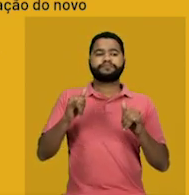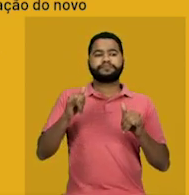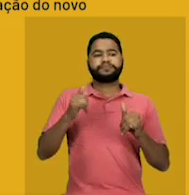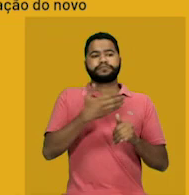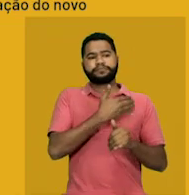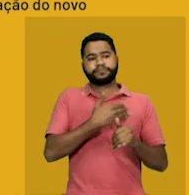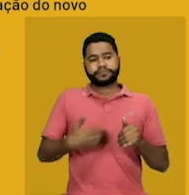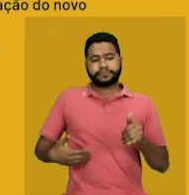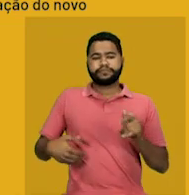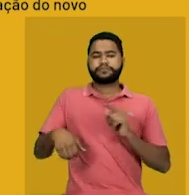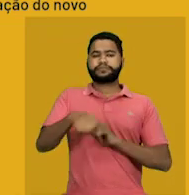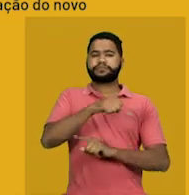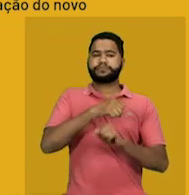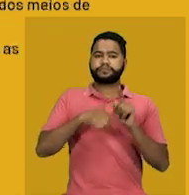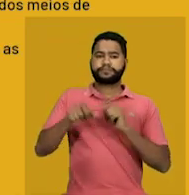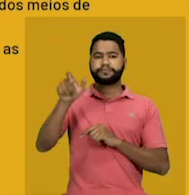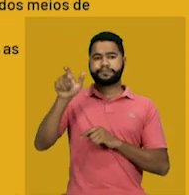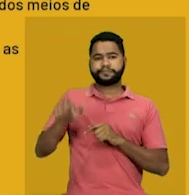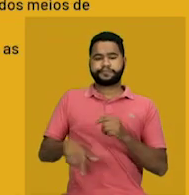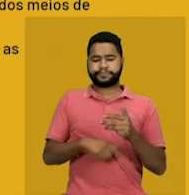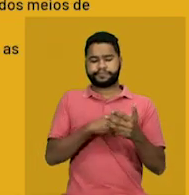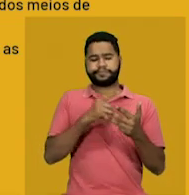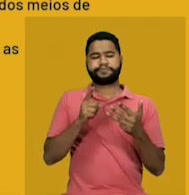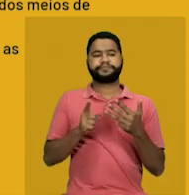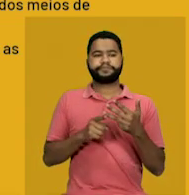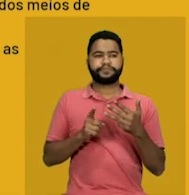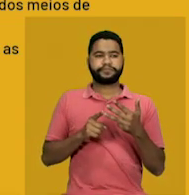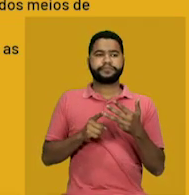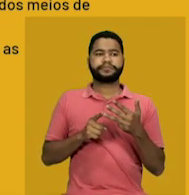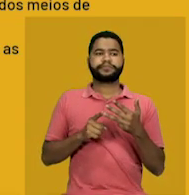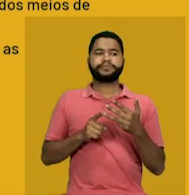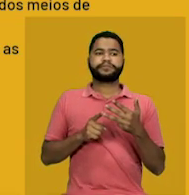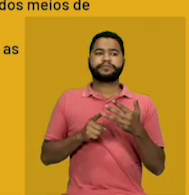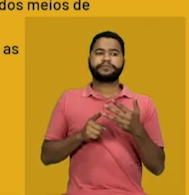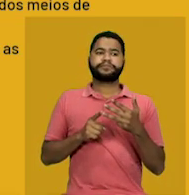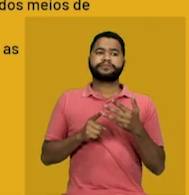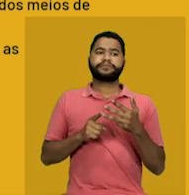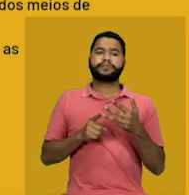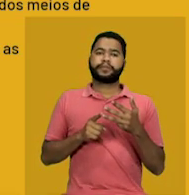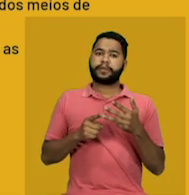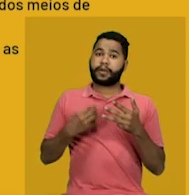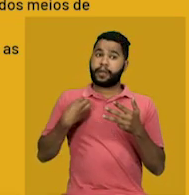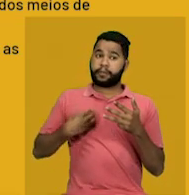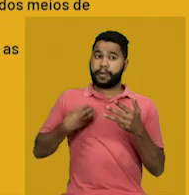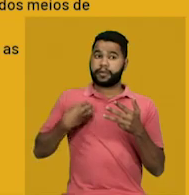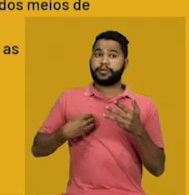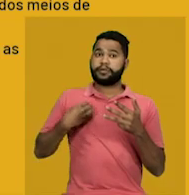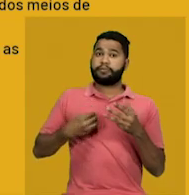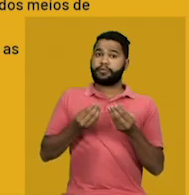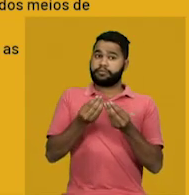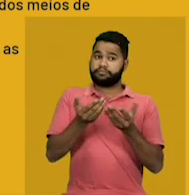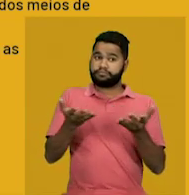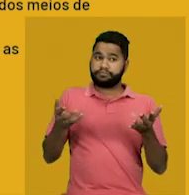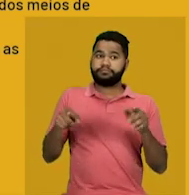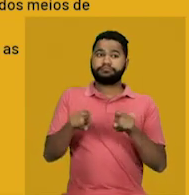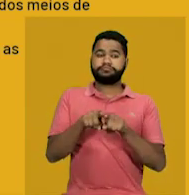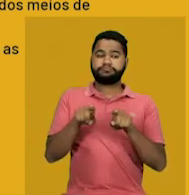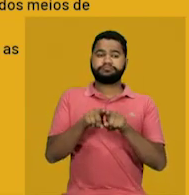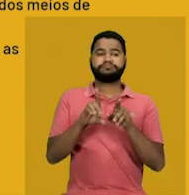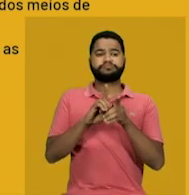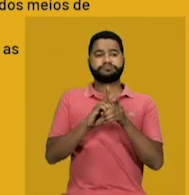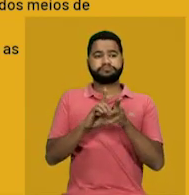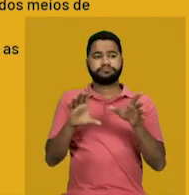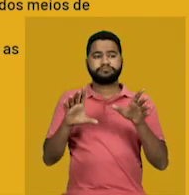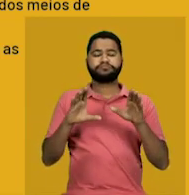para a sociedade civil, letra D, estender a participação democrática dos meios